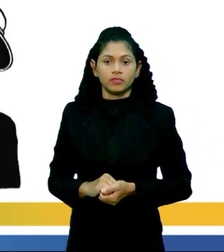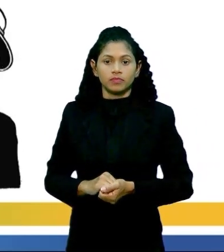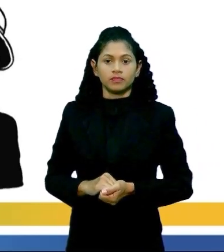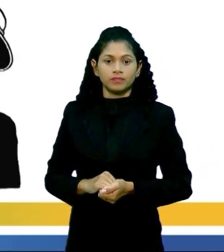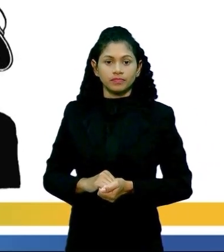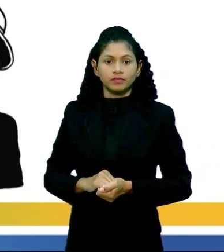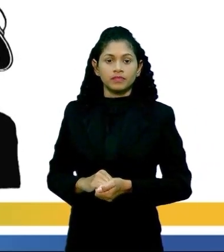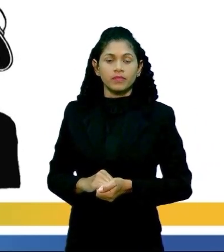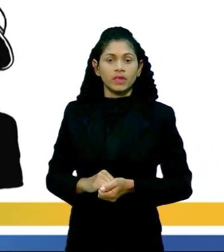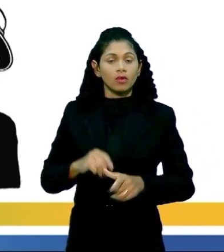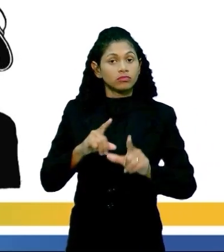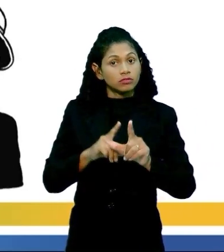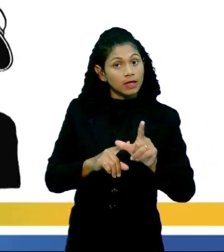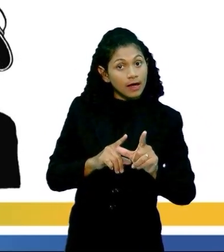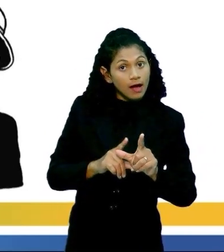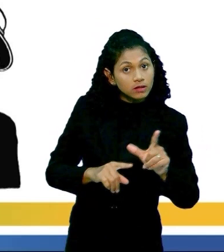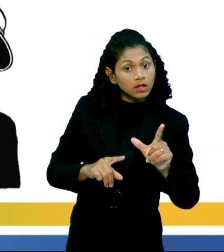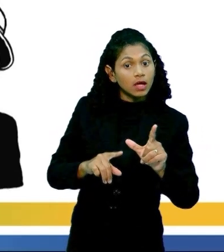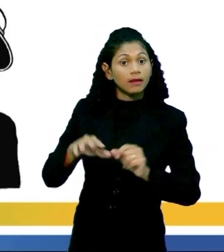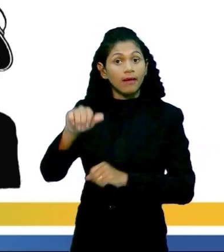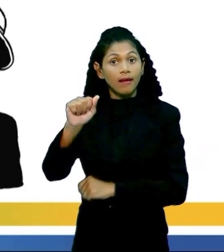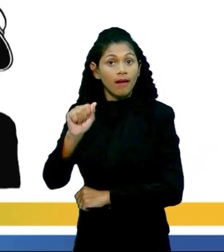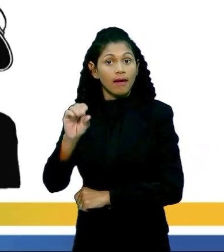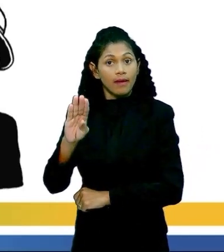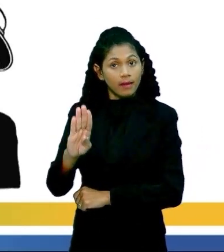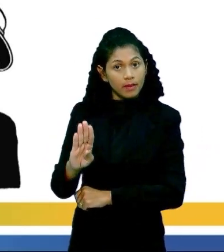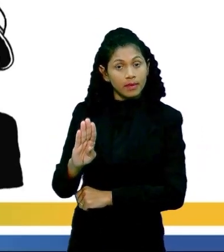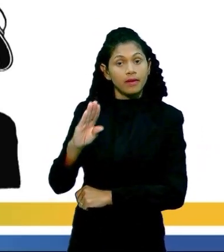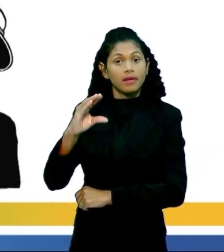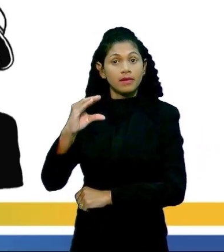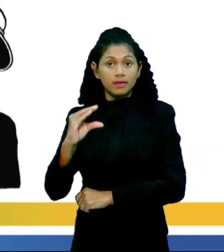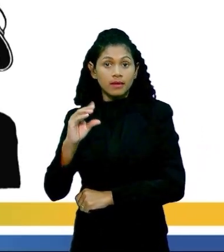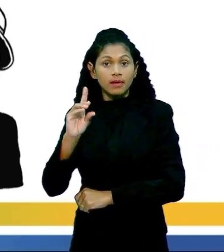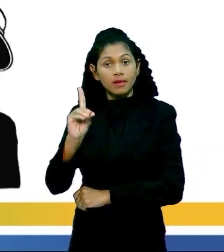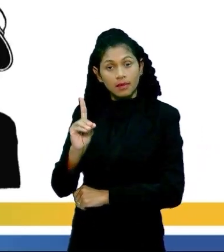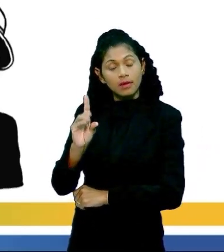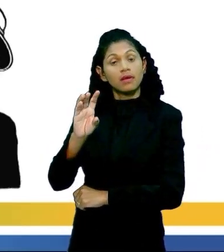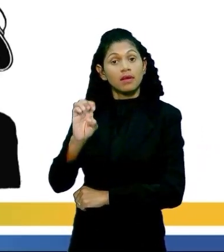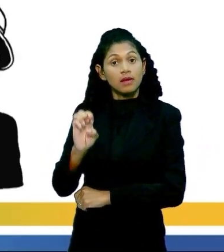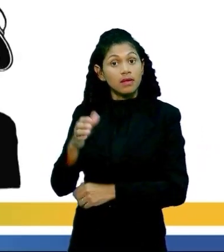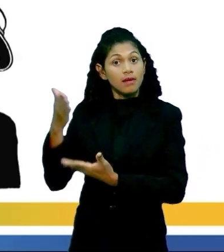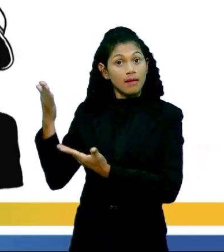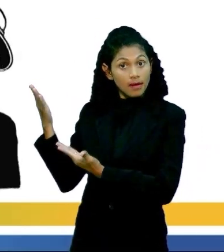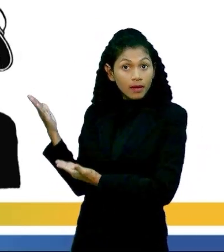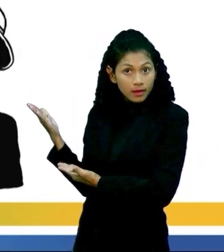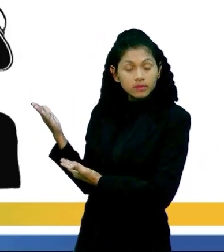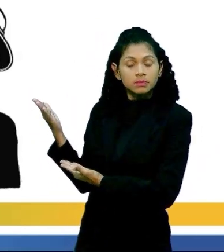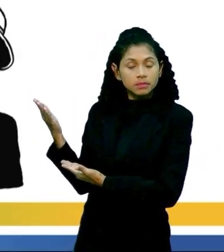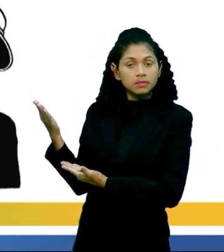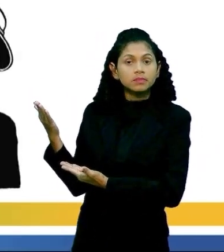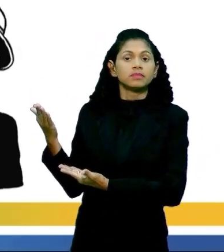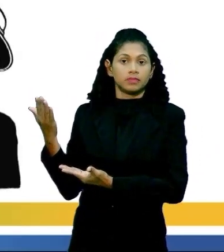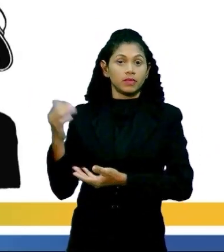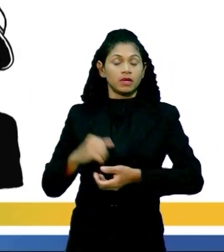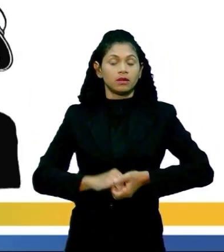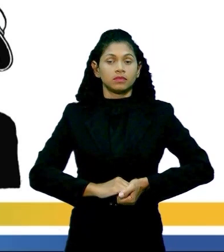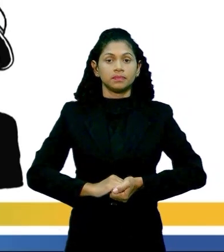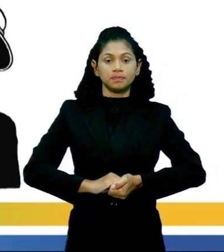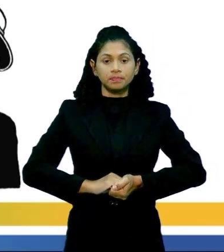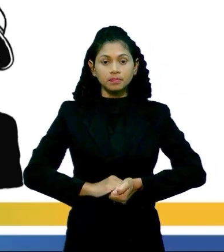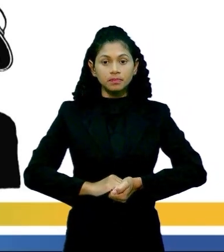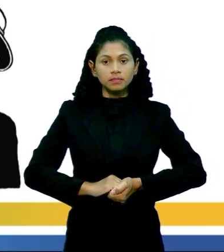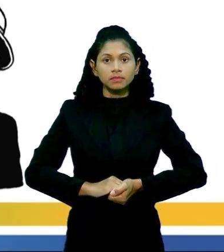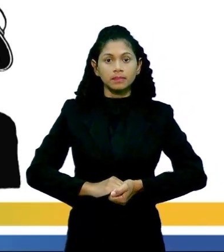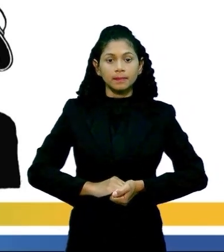o sintoma do tabagismo, convencer os fumantes a abandonar o vício, questionar a qualidade de vida do fumante